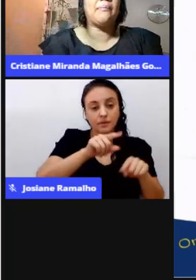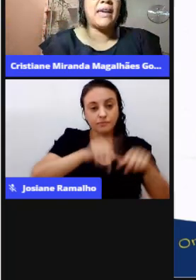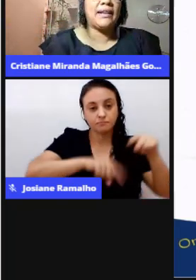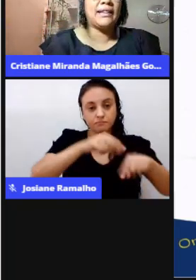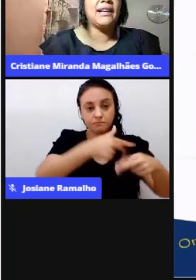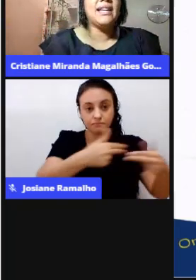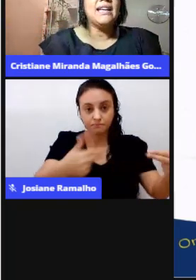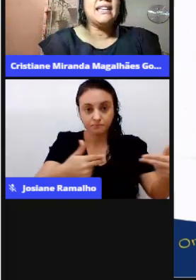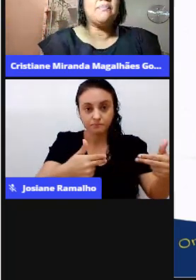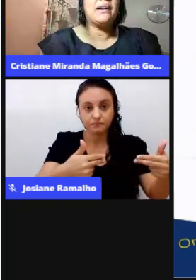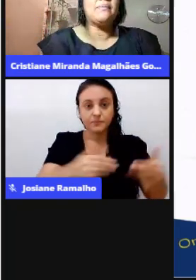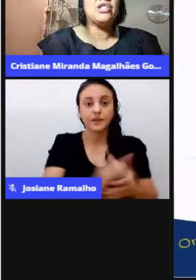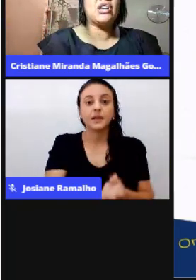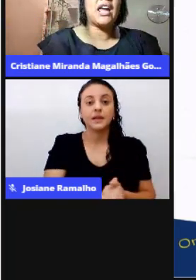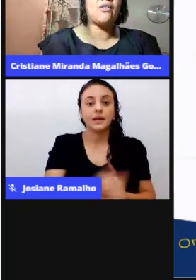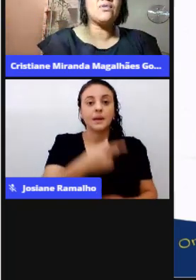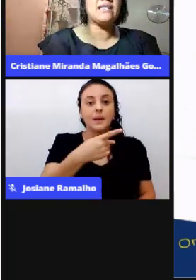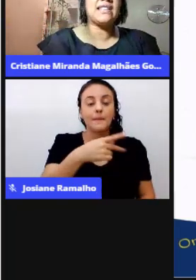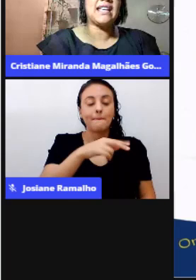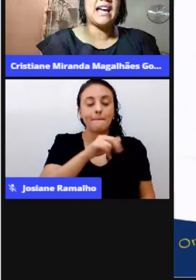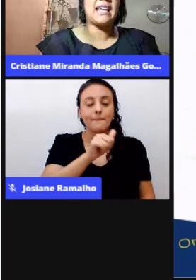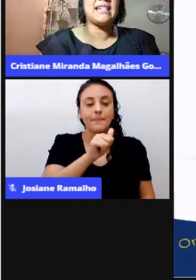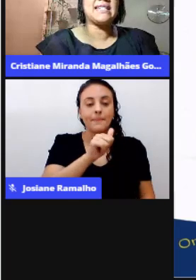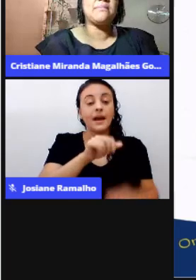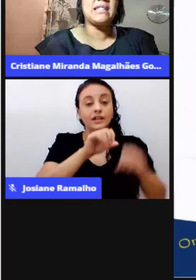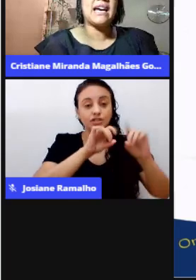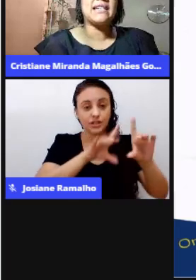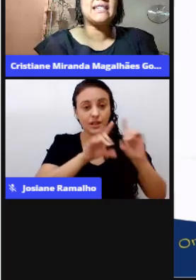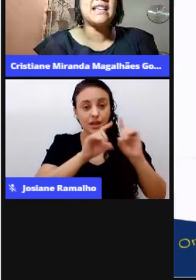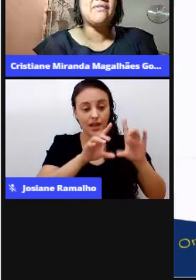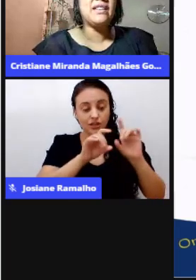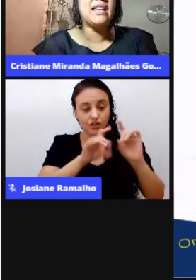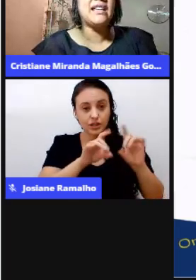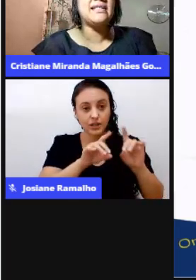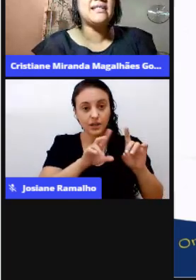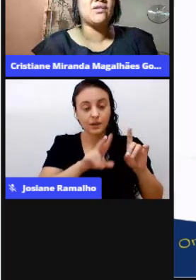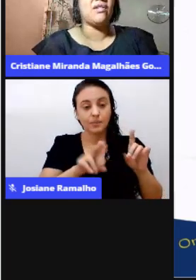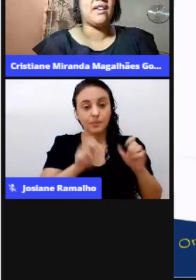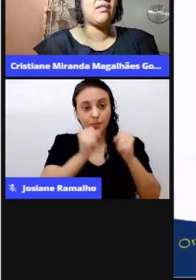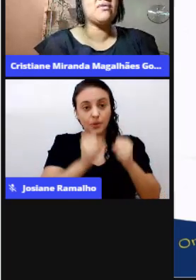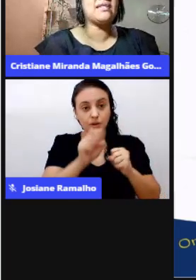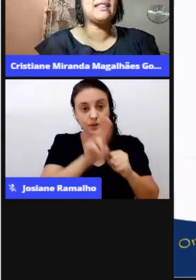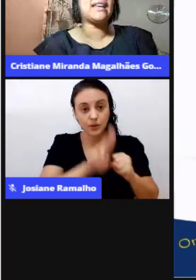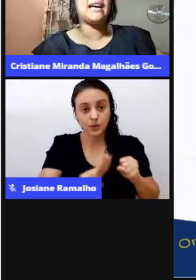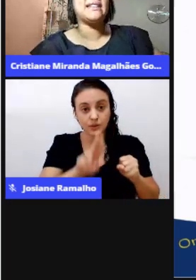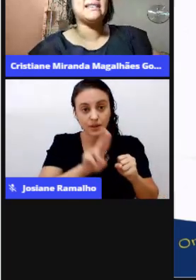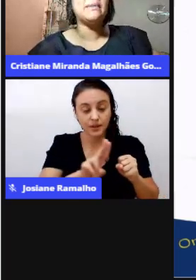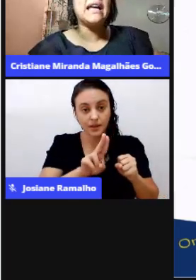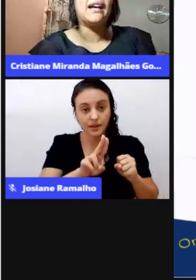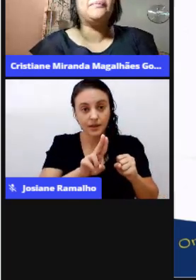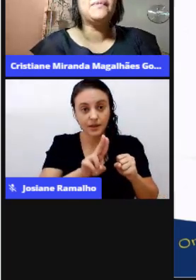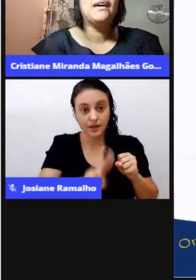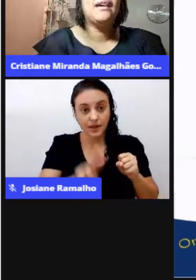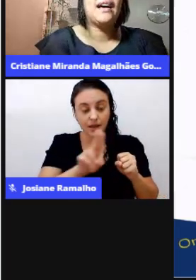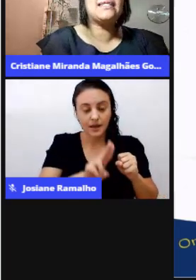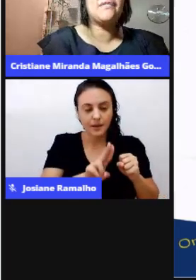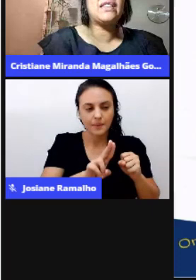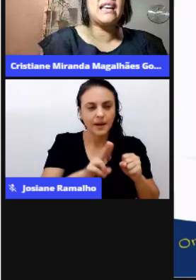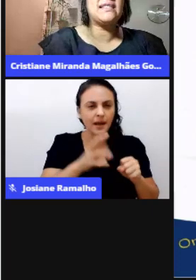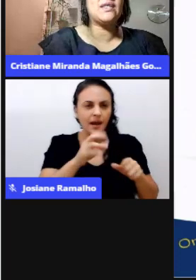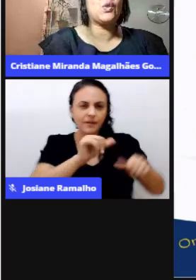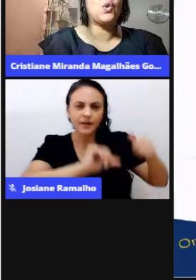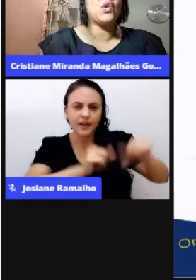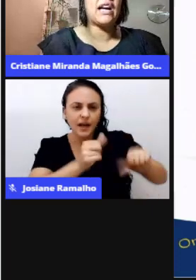uma ferramenta que permite reconsiderar e examinar as evidências, reconsiderar e examinar